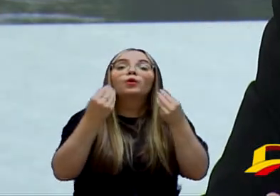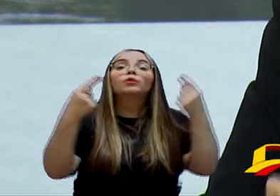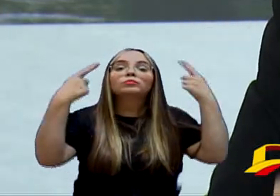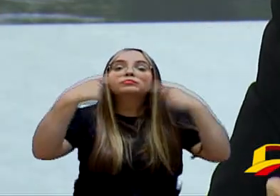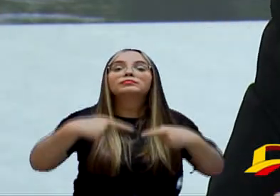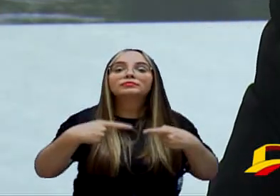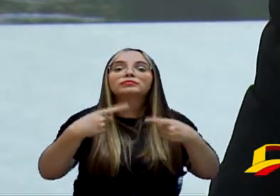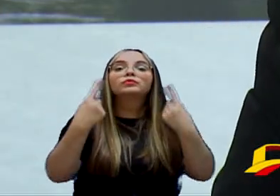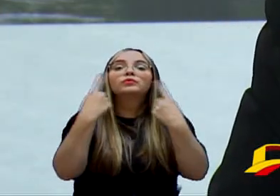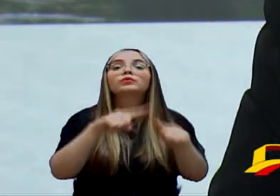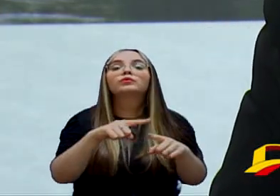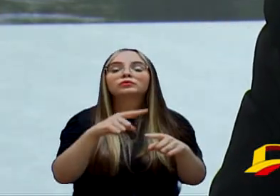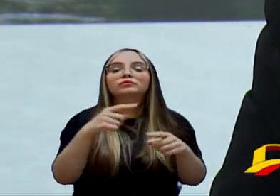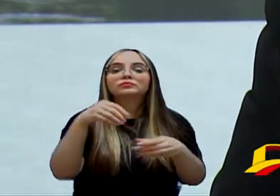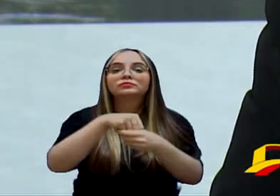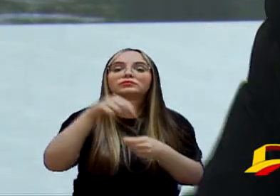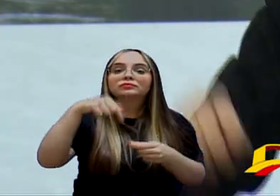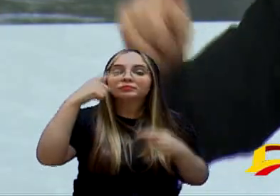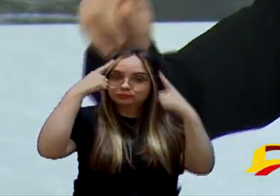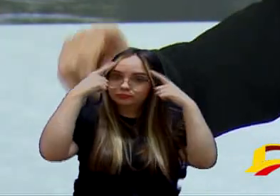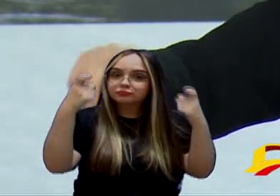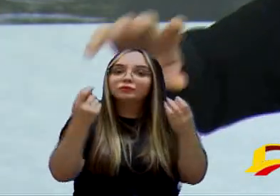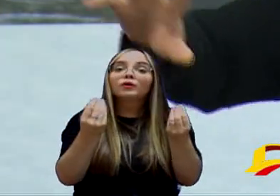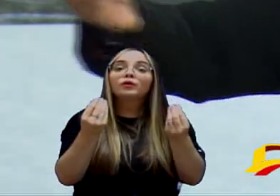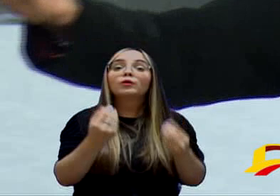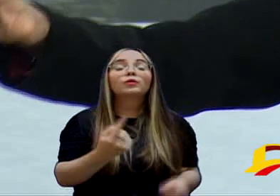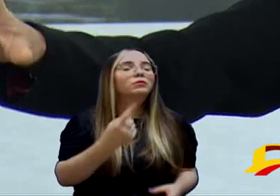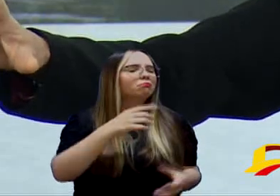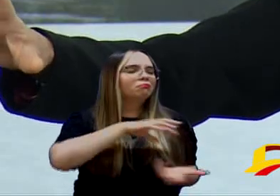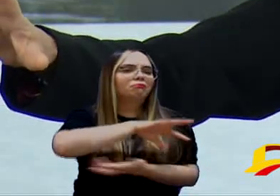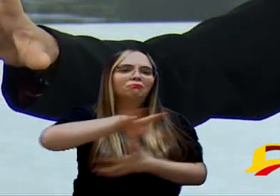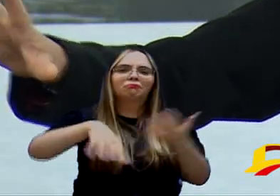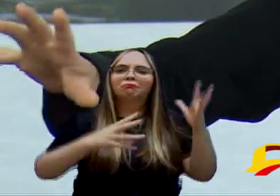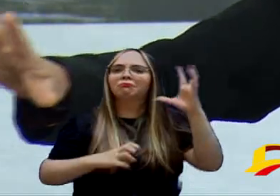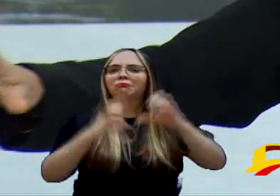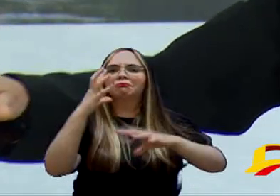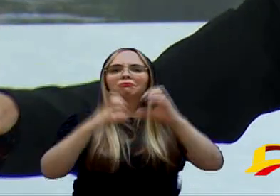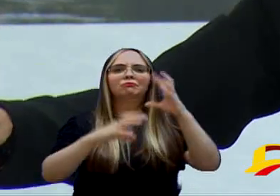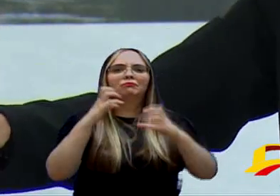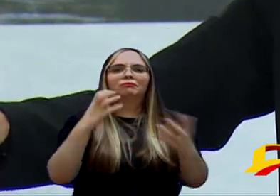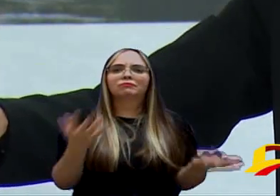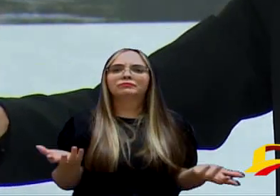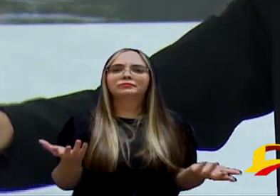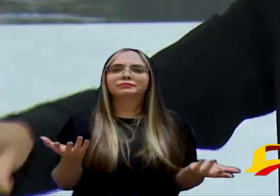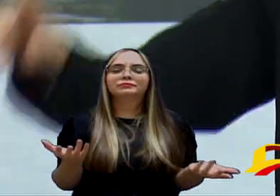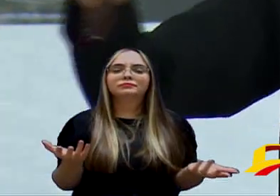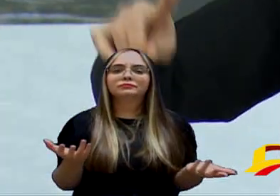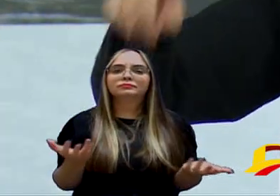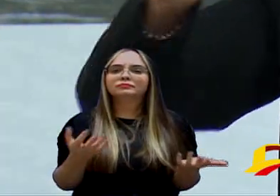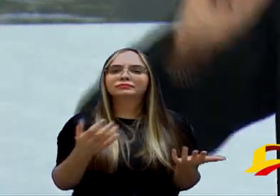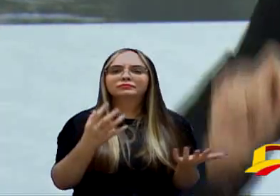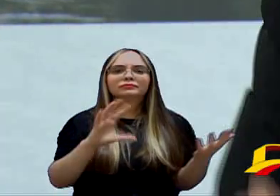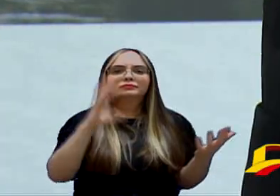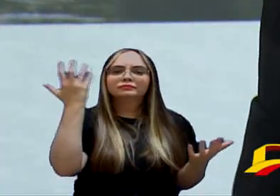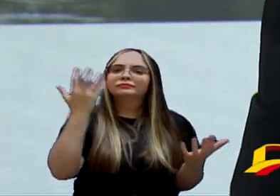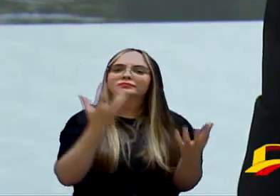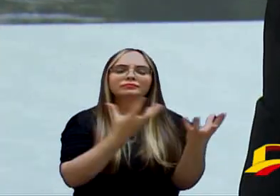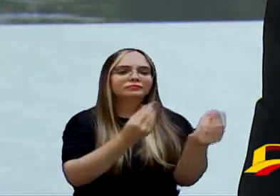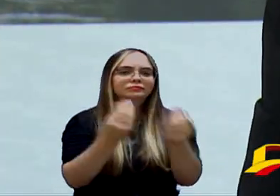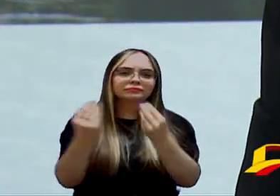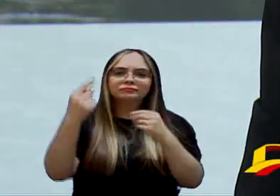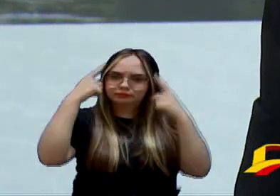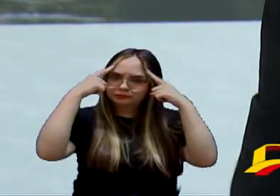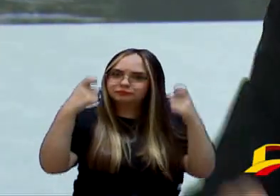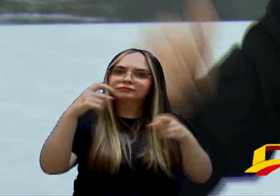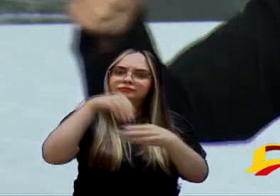a violência política nessa casa ouve maior discussão houve maior discussão nessa casa ouve sim a violência